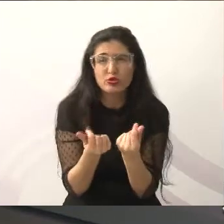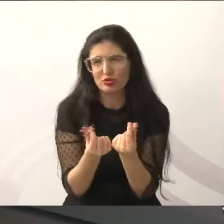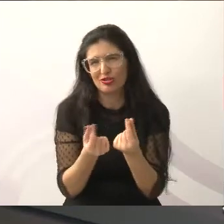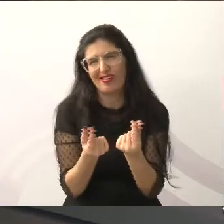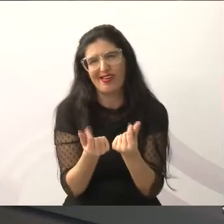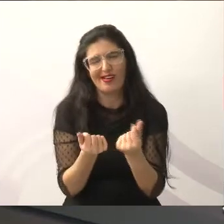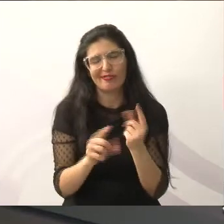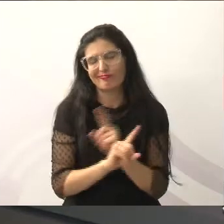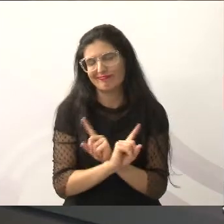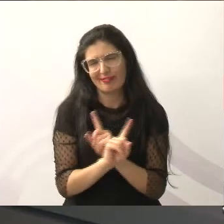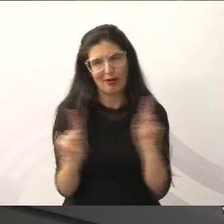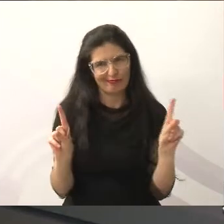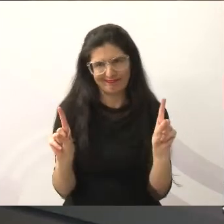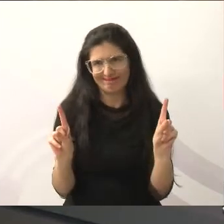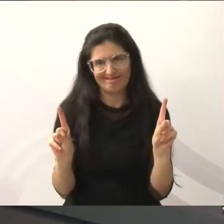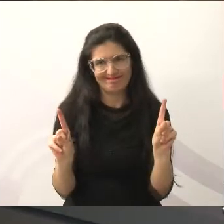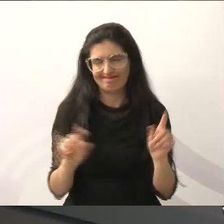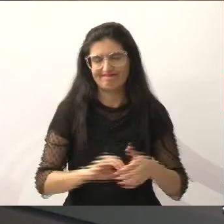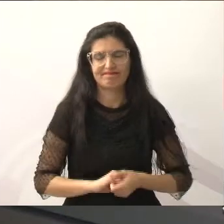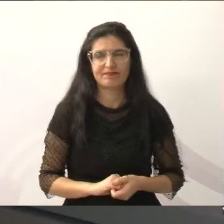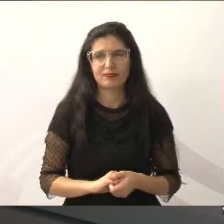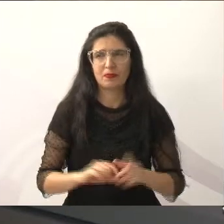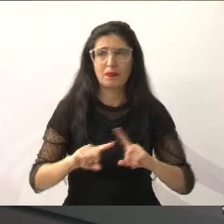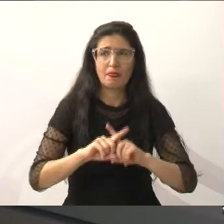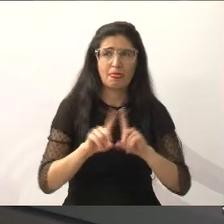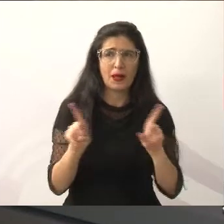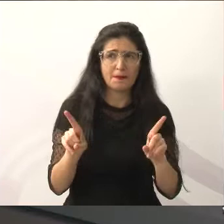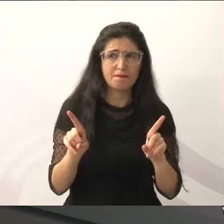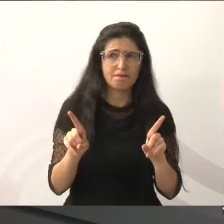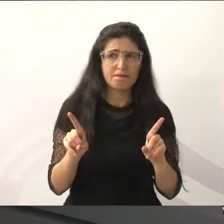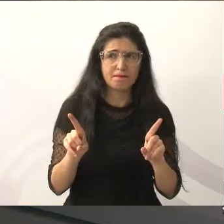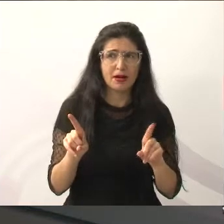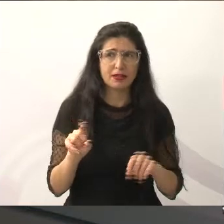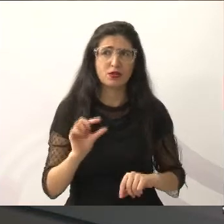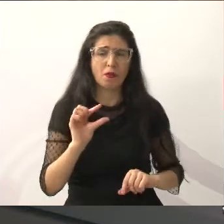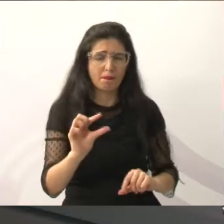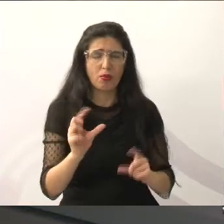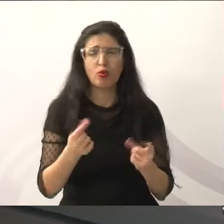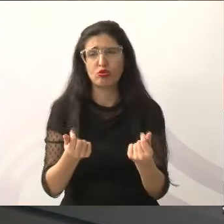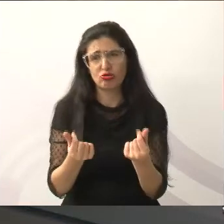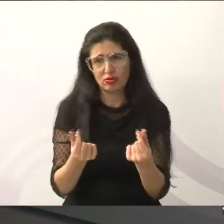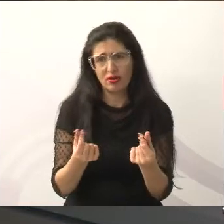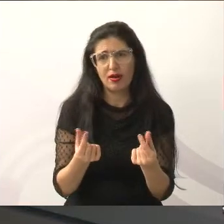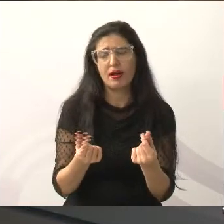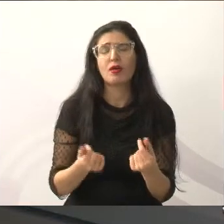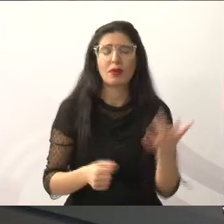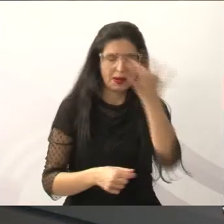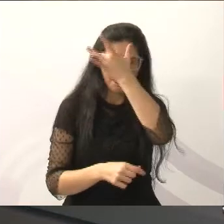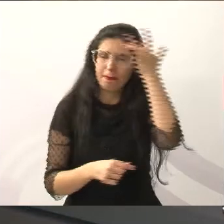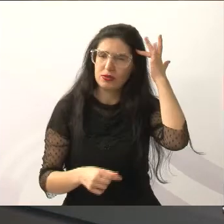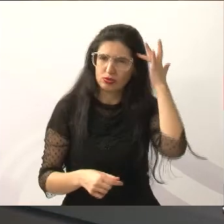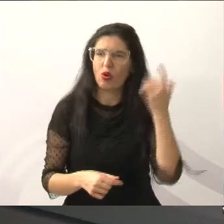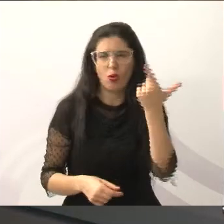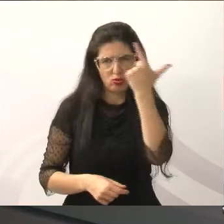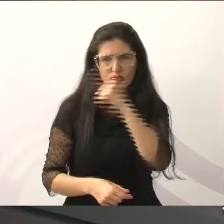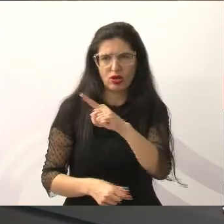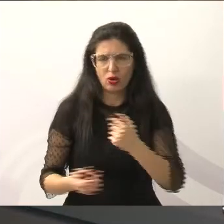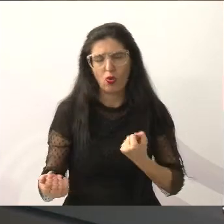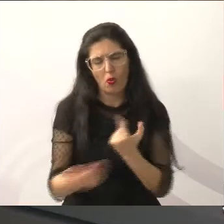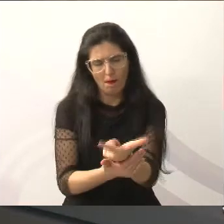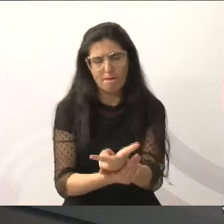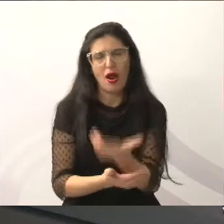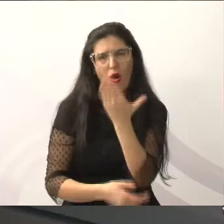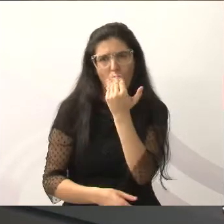né, receber, mas é uma contribuição que dá para comprar um alimento aí durante 2 meses, por